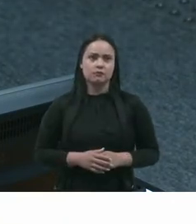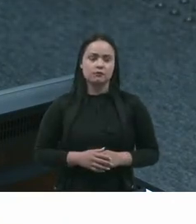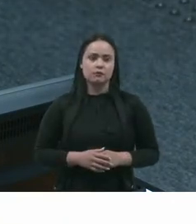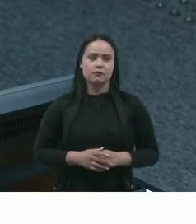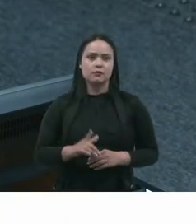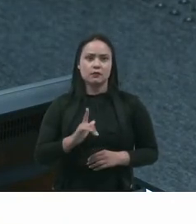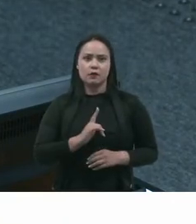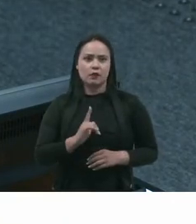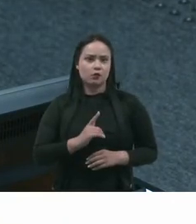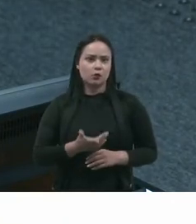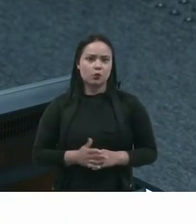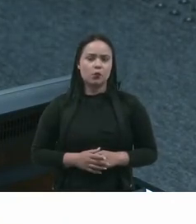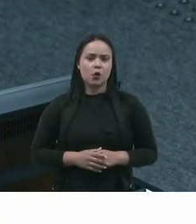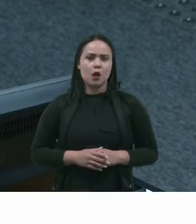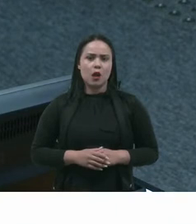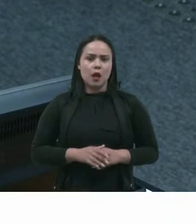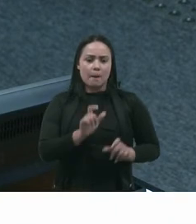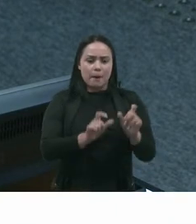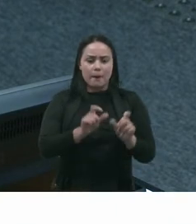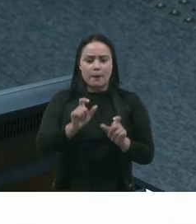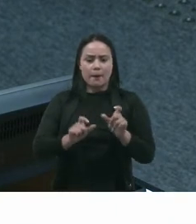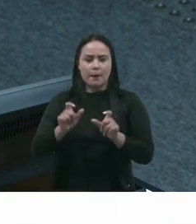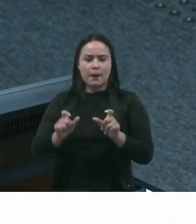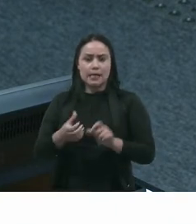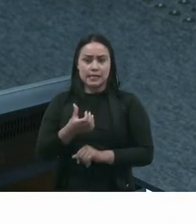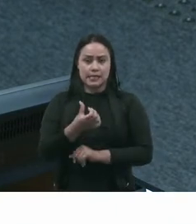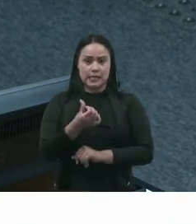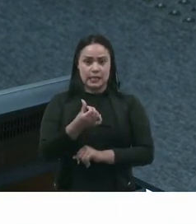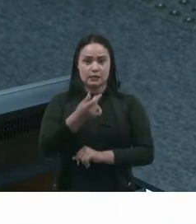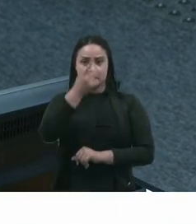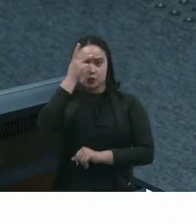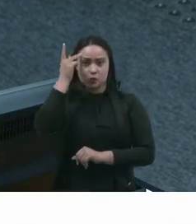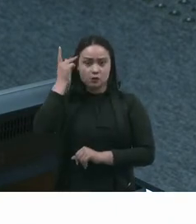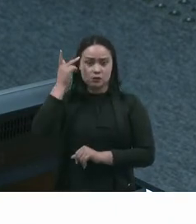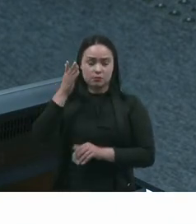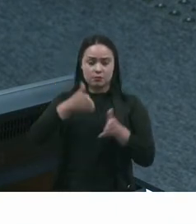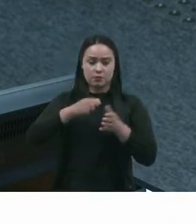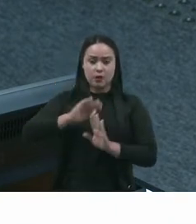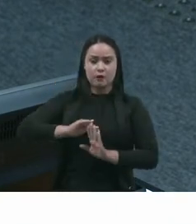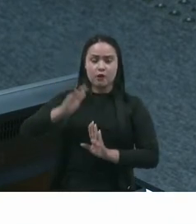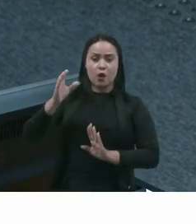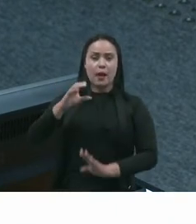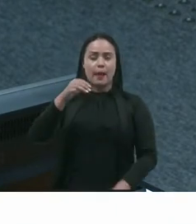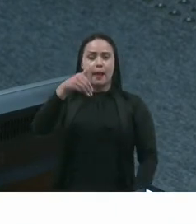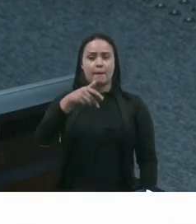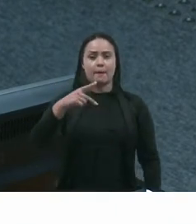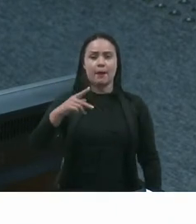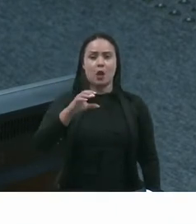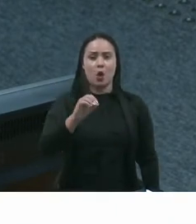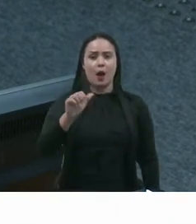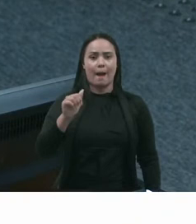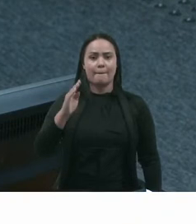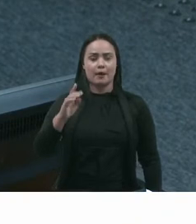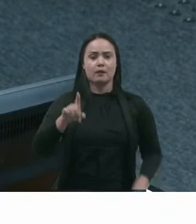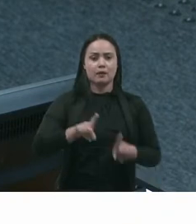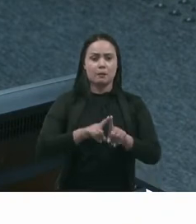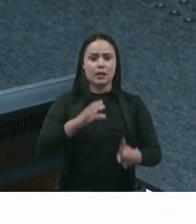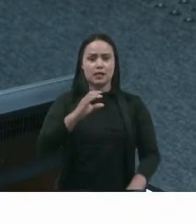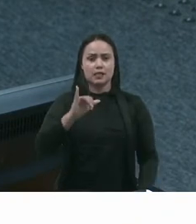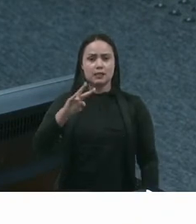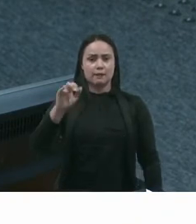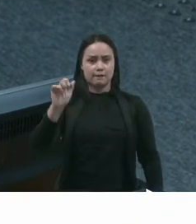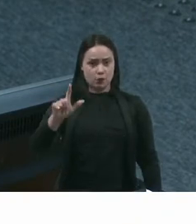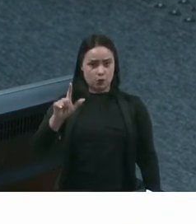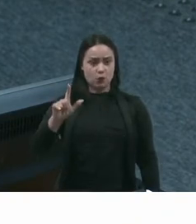que havendo em sua composição 6 membros externos, né, do MP, da OAB e da sociedade civil.